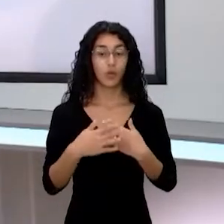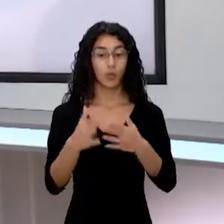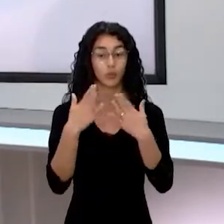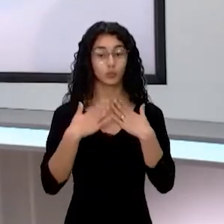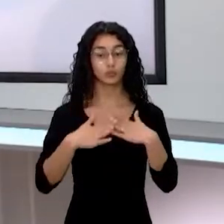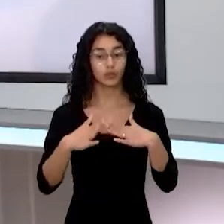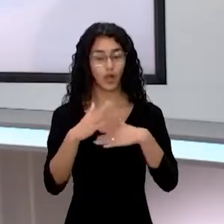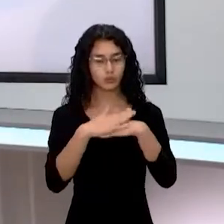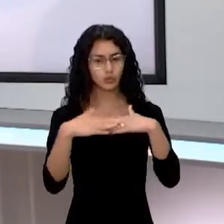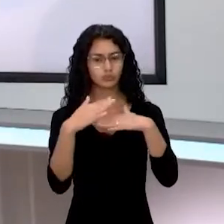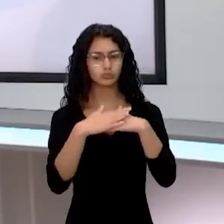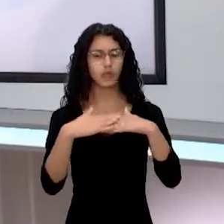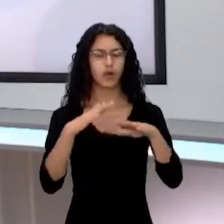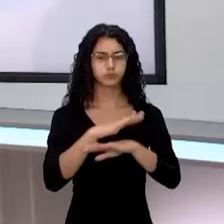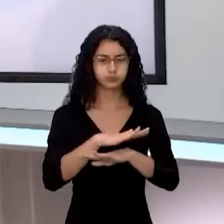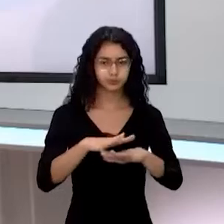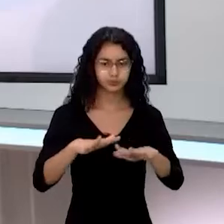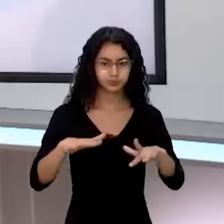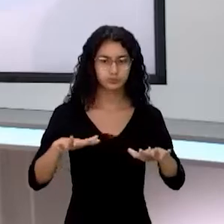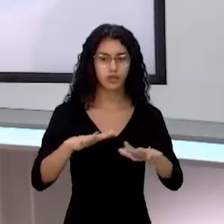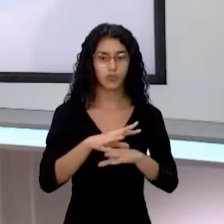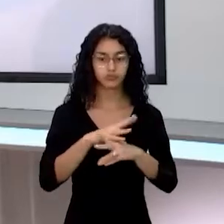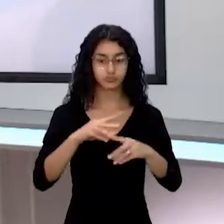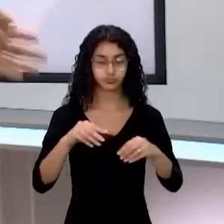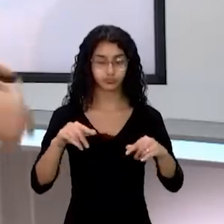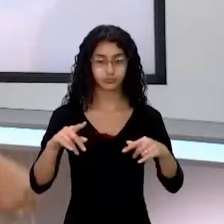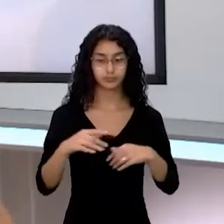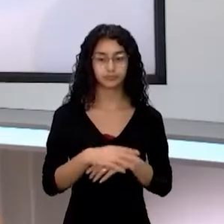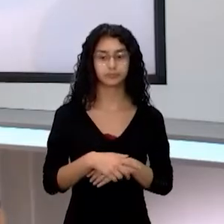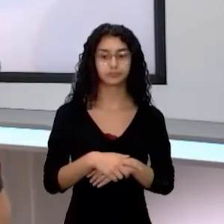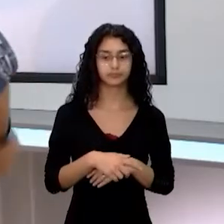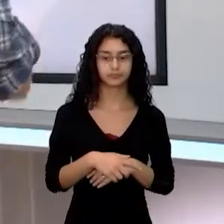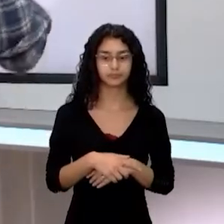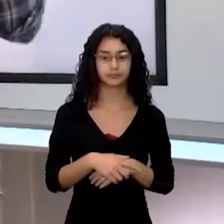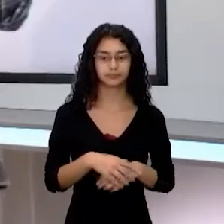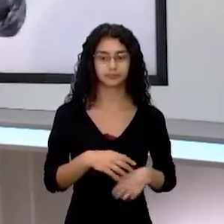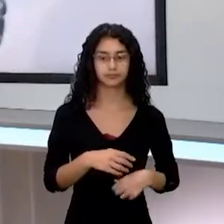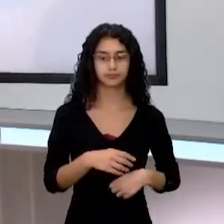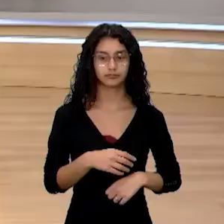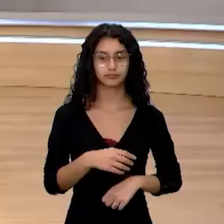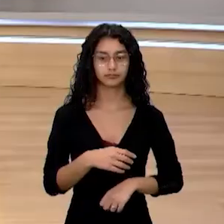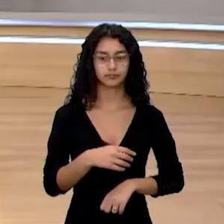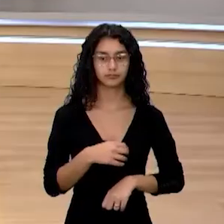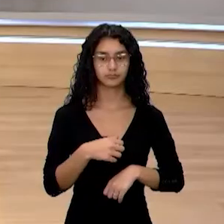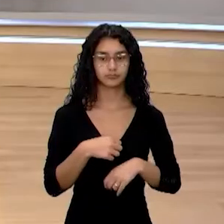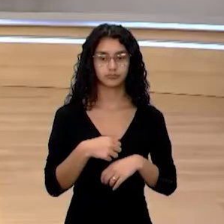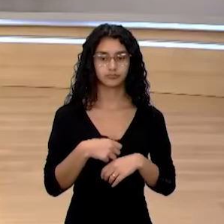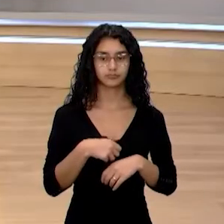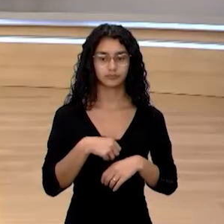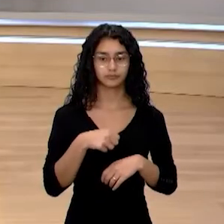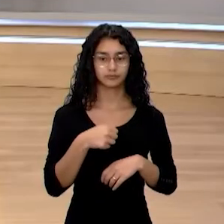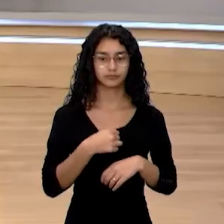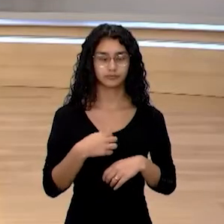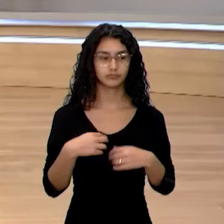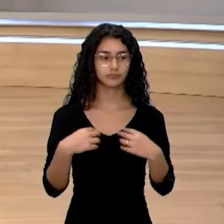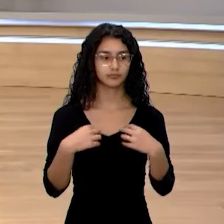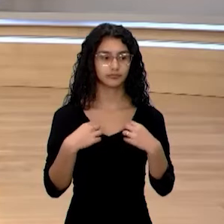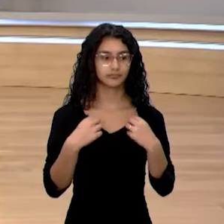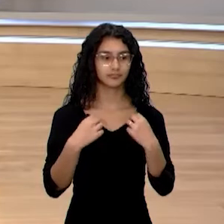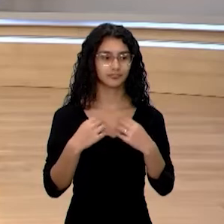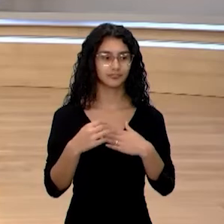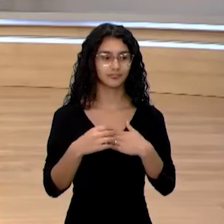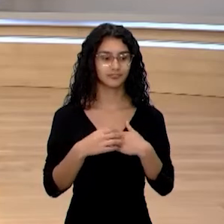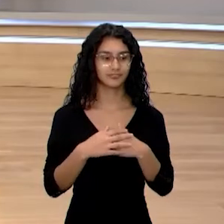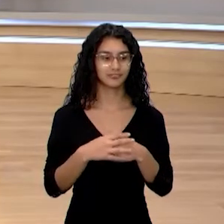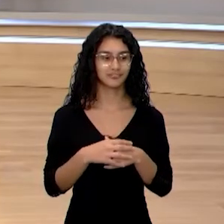Cuide da Terra. A temperatura tá. Cuide, hein? Porque aqui, ó, Planetas gasosos não tem nem como você cogitar morar lá. Nem tem